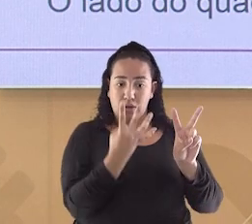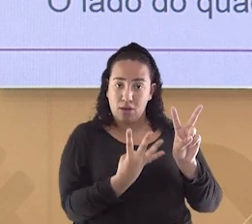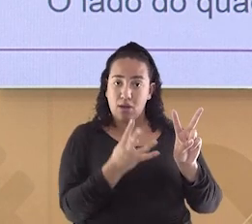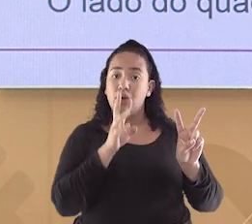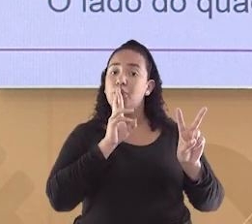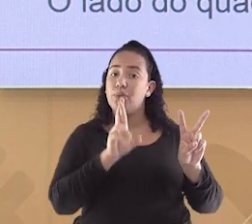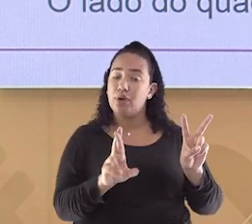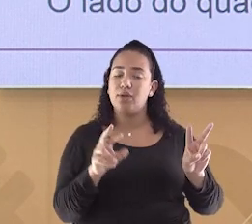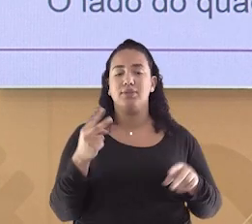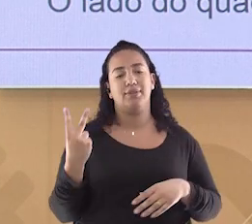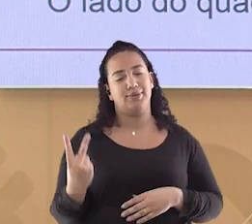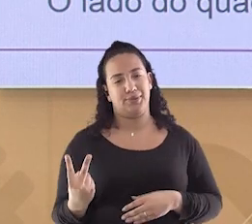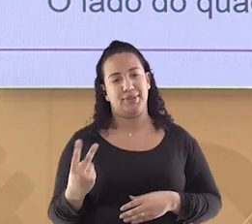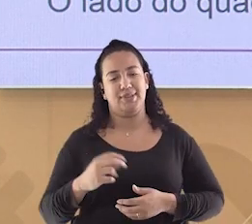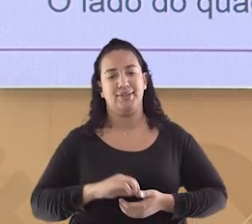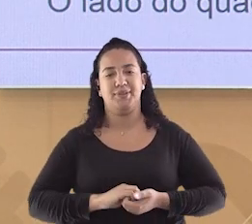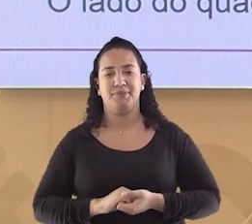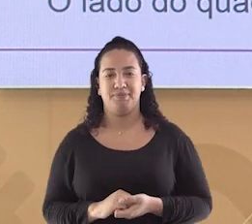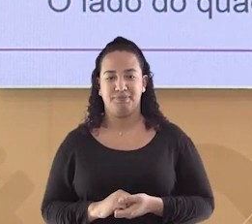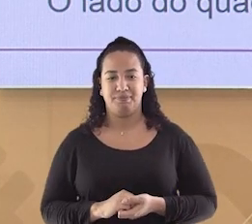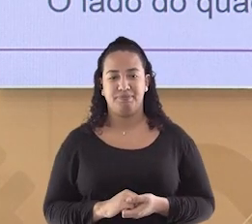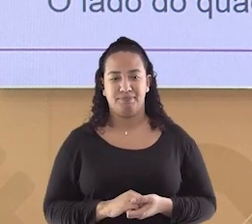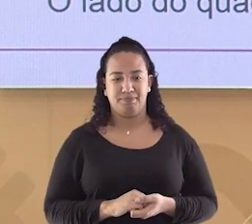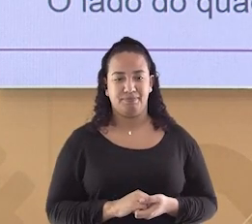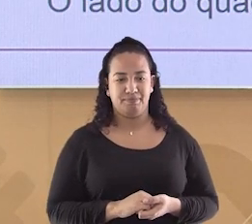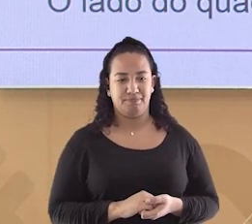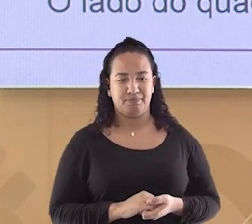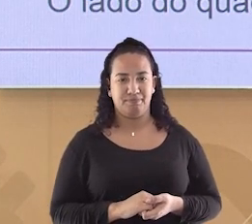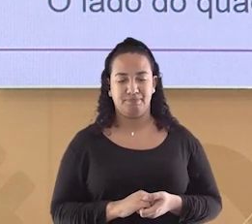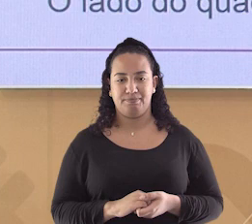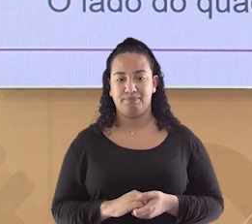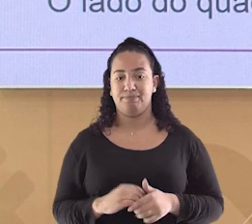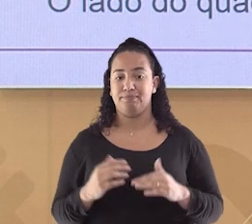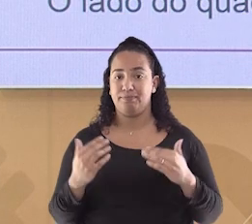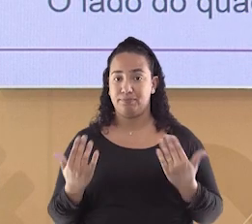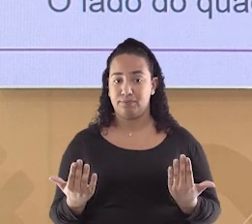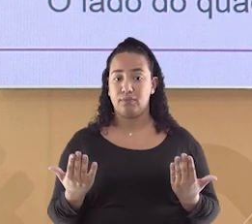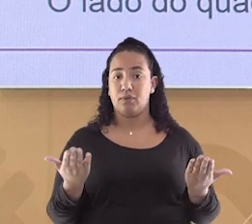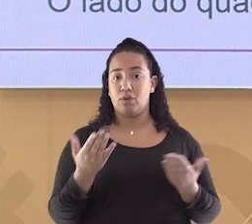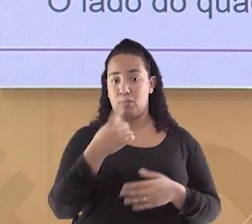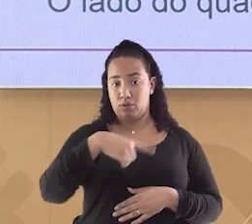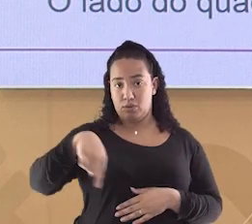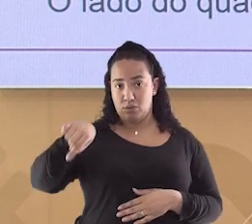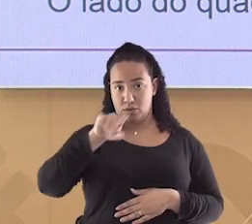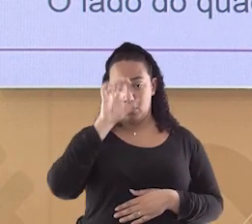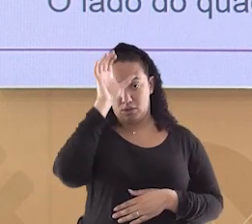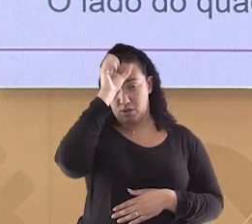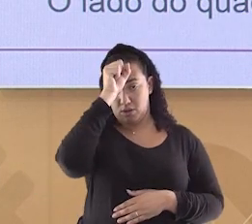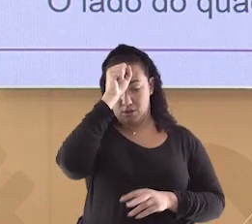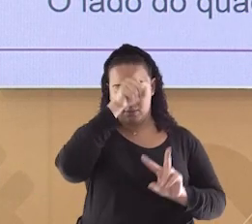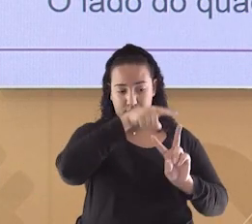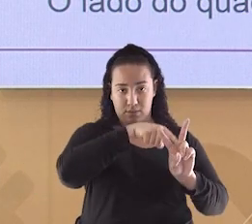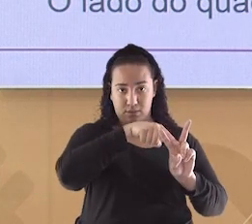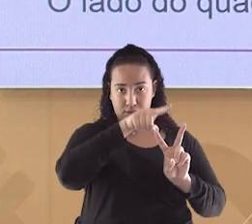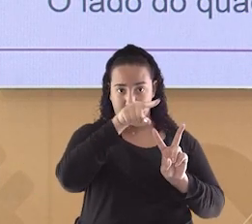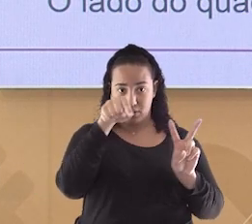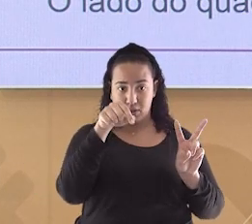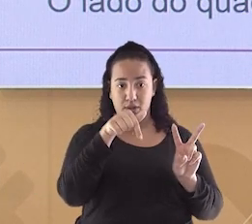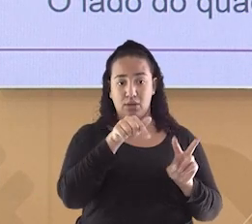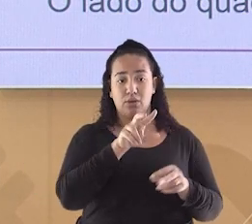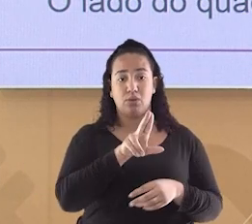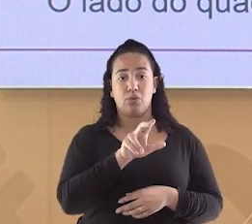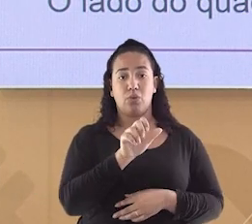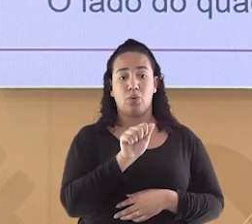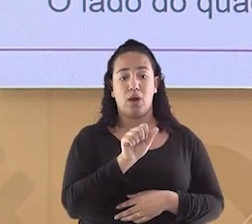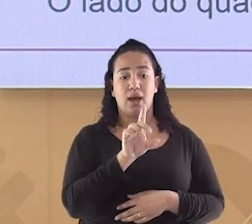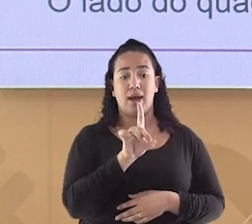porque a raiz quadrada de 4 é igual a 2. Até agora, vimos a raiz quadrada,